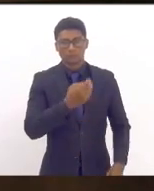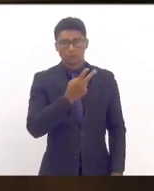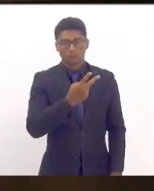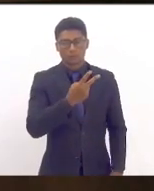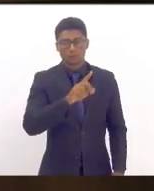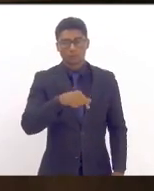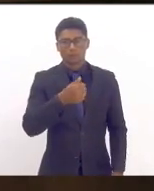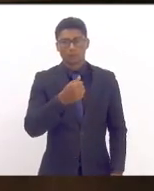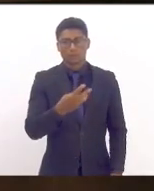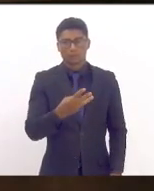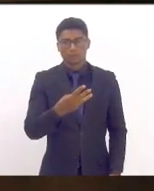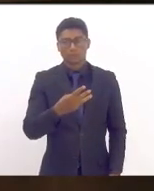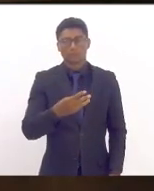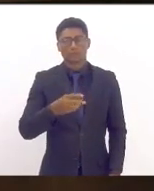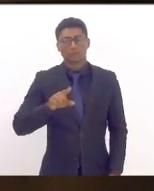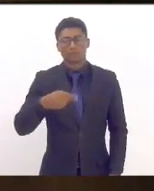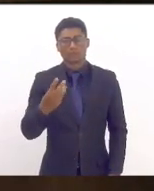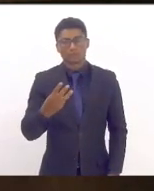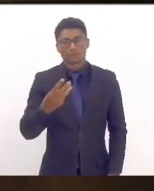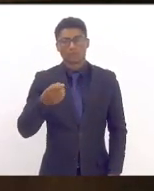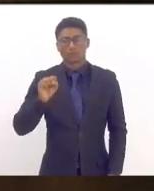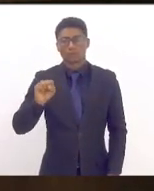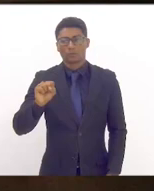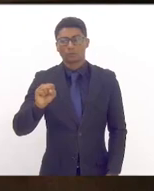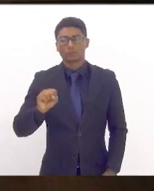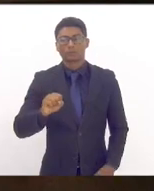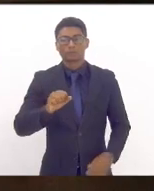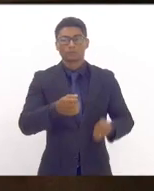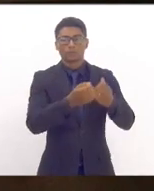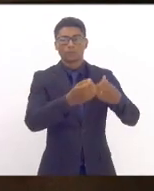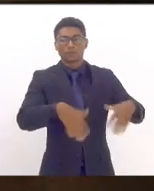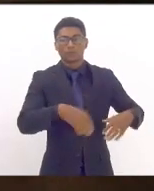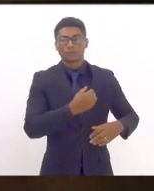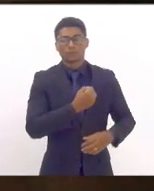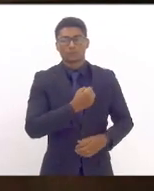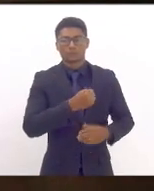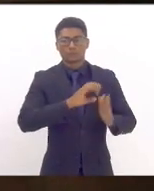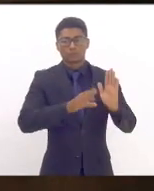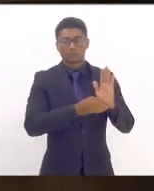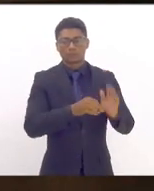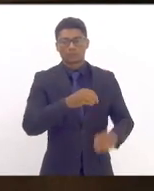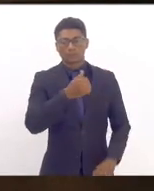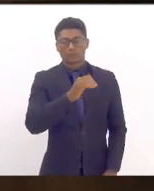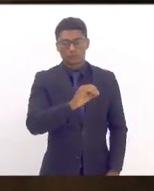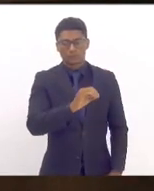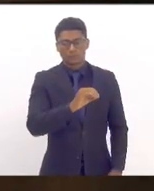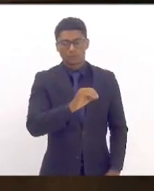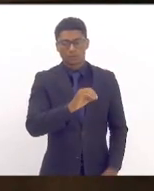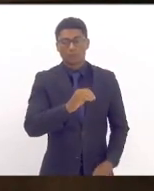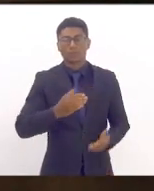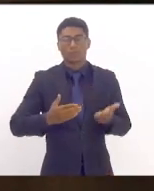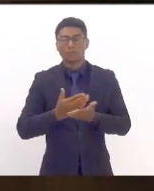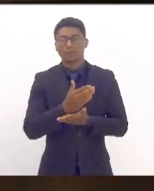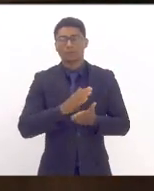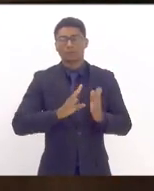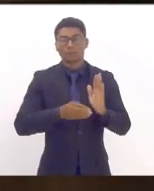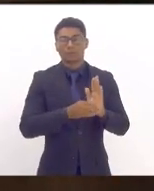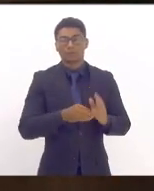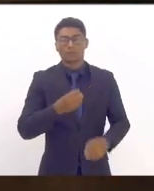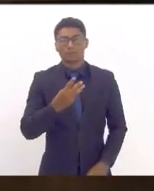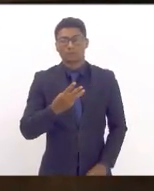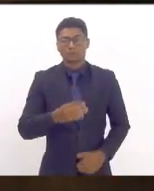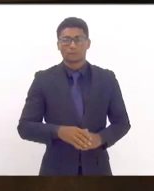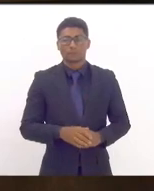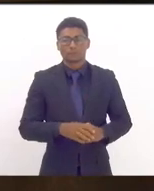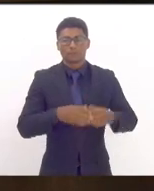13 3 e 8 prejudicada a emenda 10 pela aprovação da emenda 3 prejudicada a